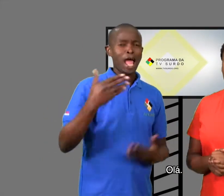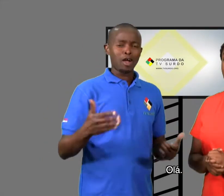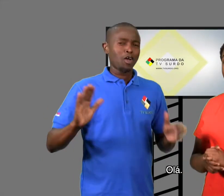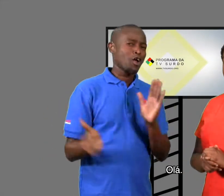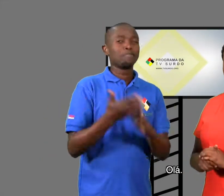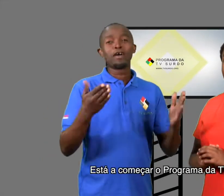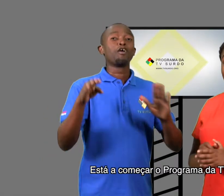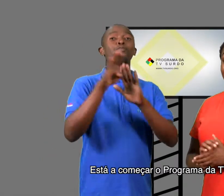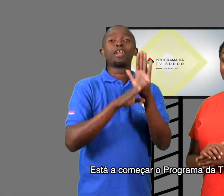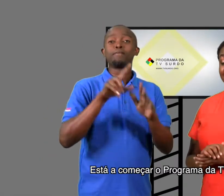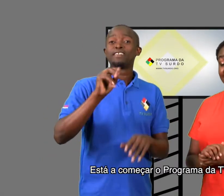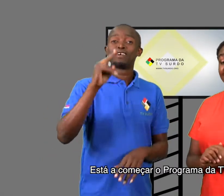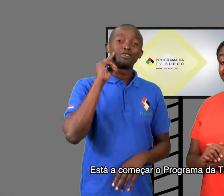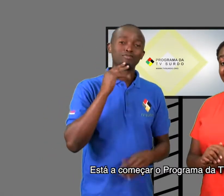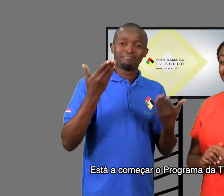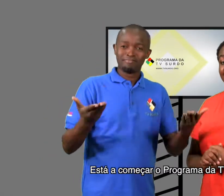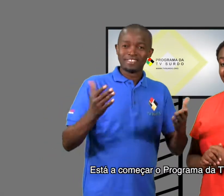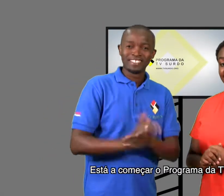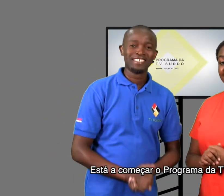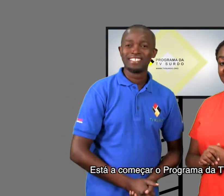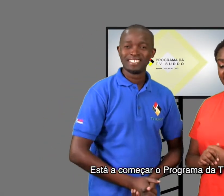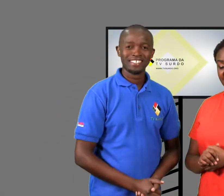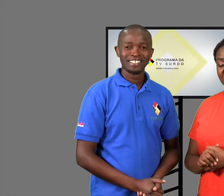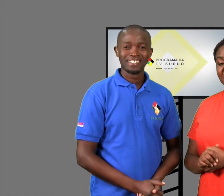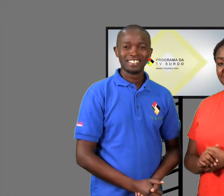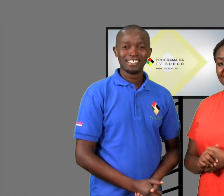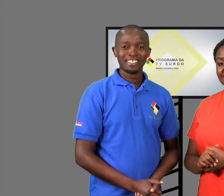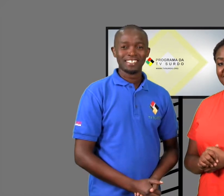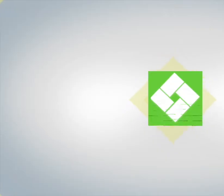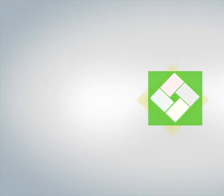Olá, está a começar o programa da TV Surge.